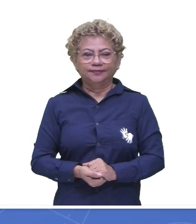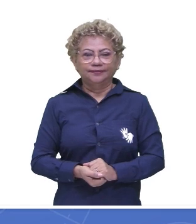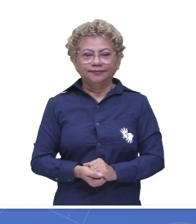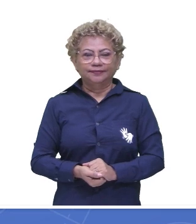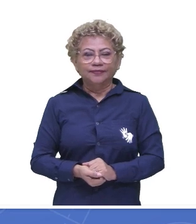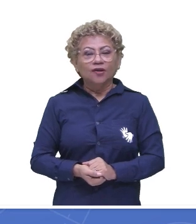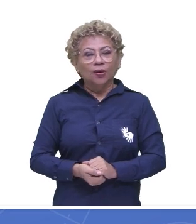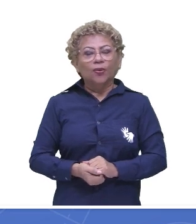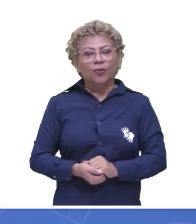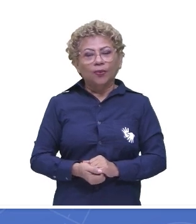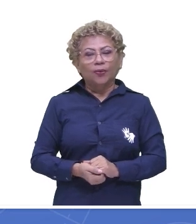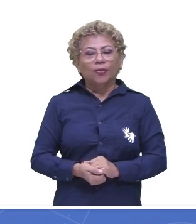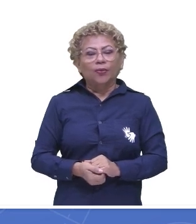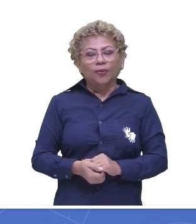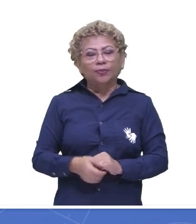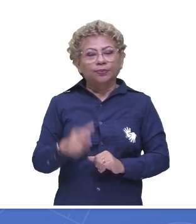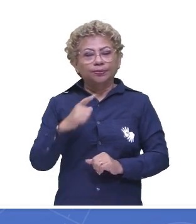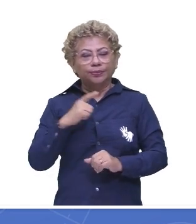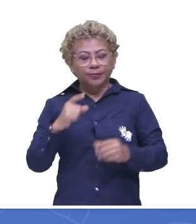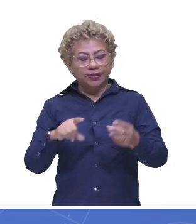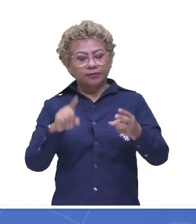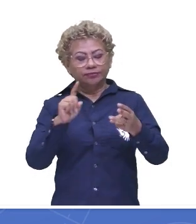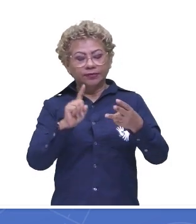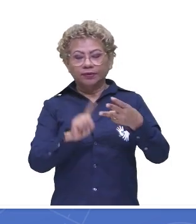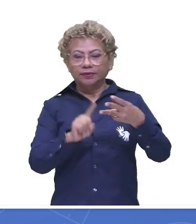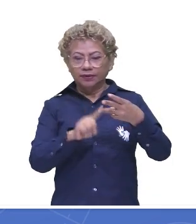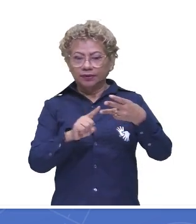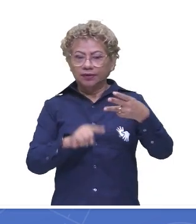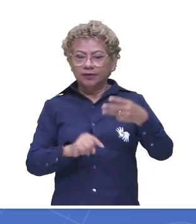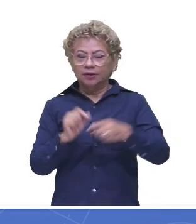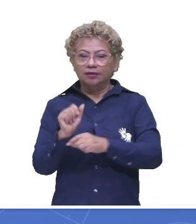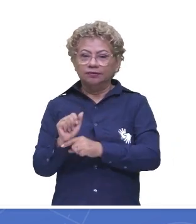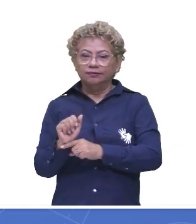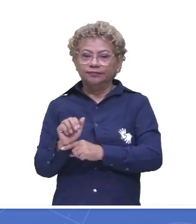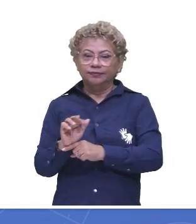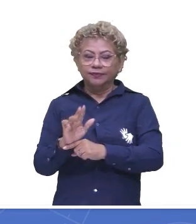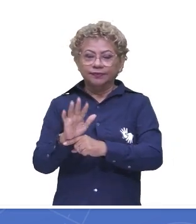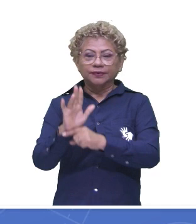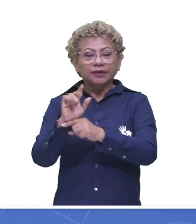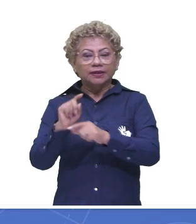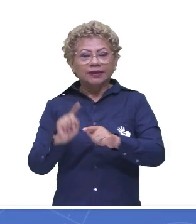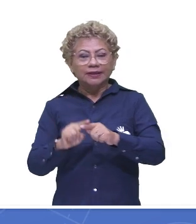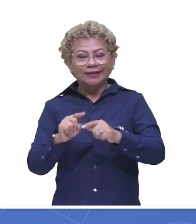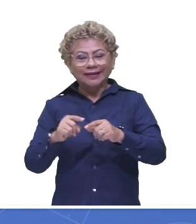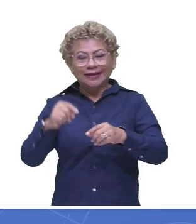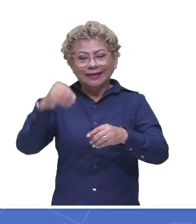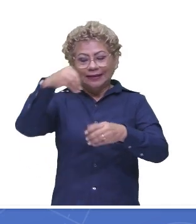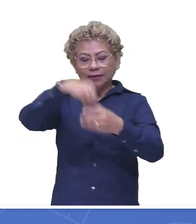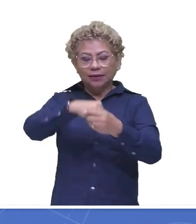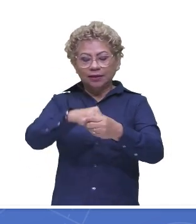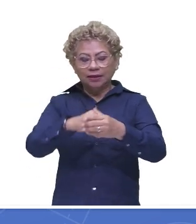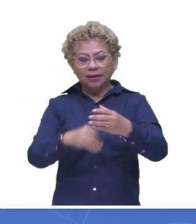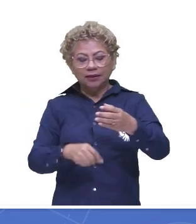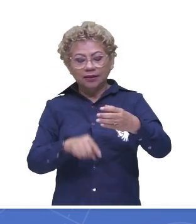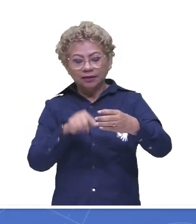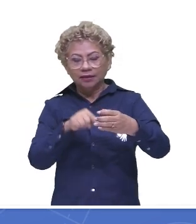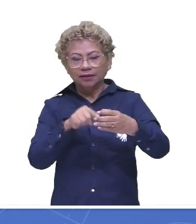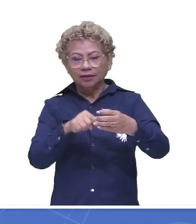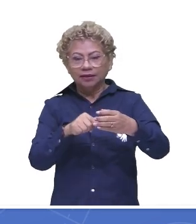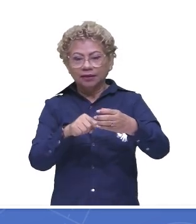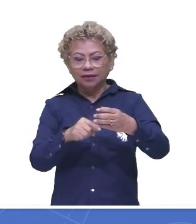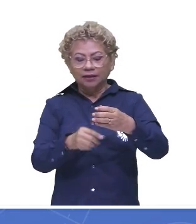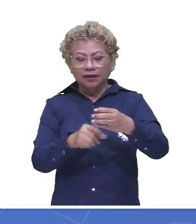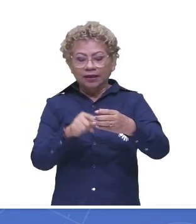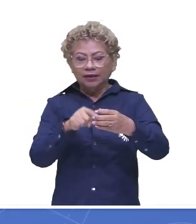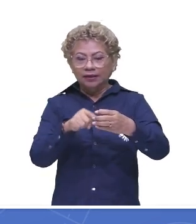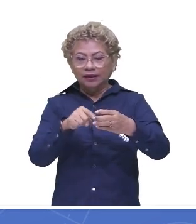beleza? E nós temos aí o gasoso. O gasoso tem a forma do recipiente que o contém, não é verdade? E o volume também